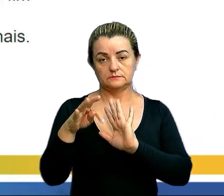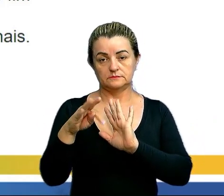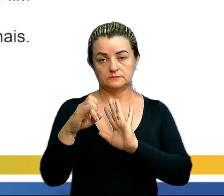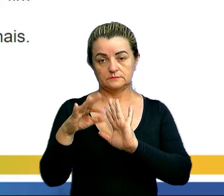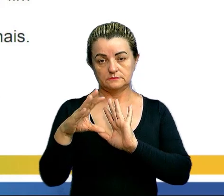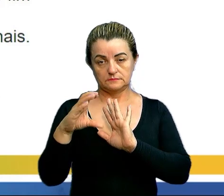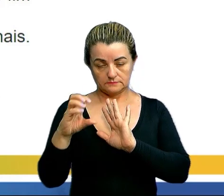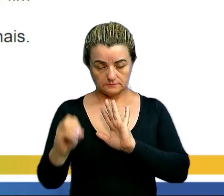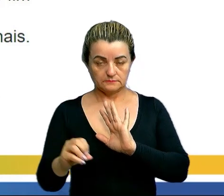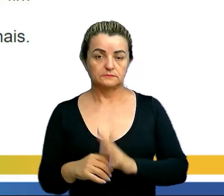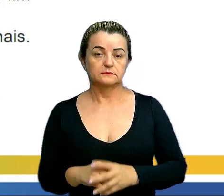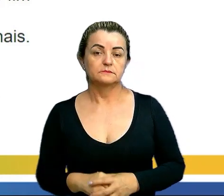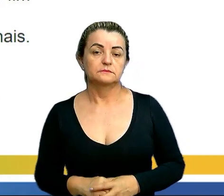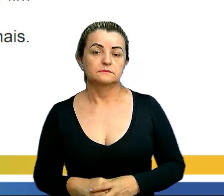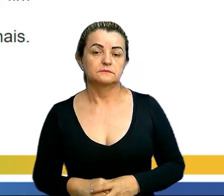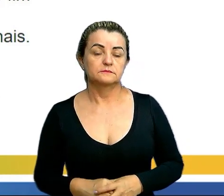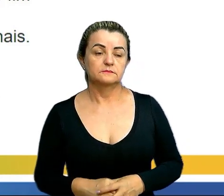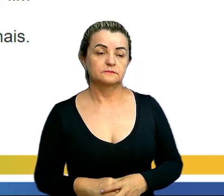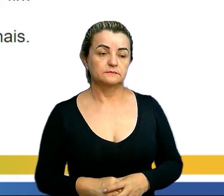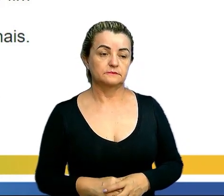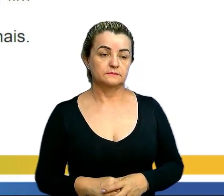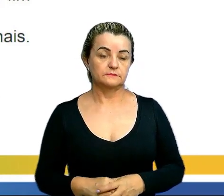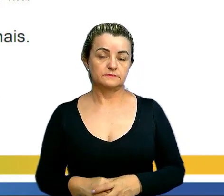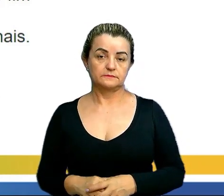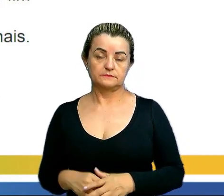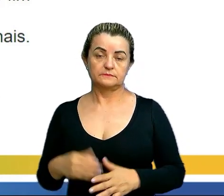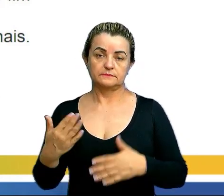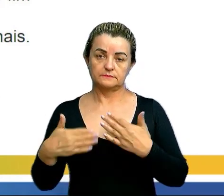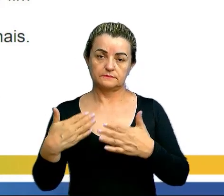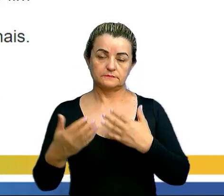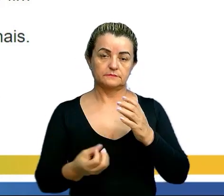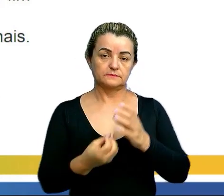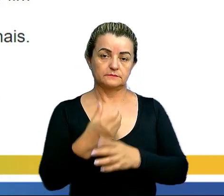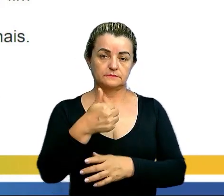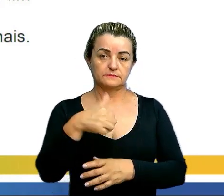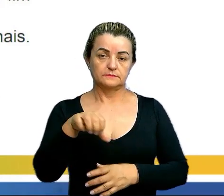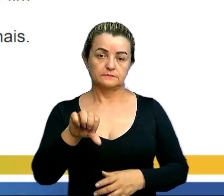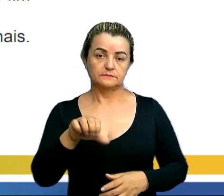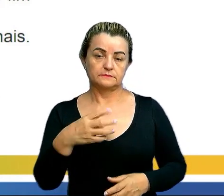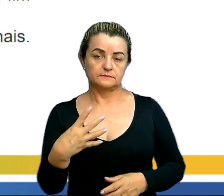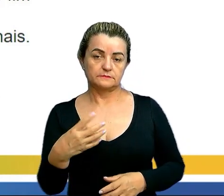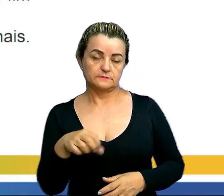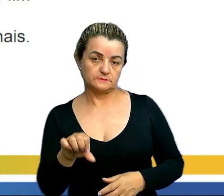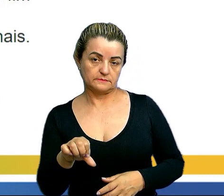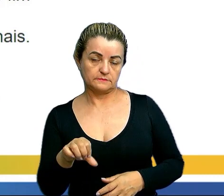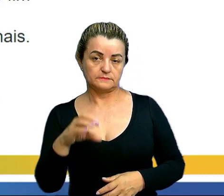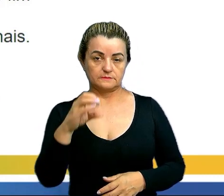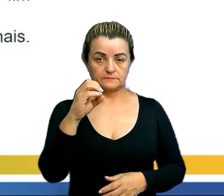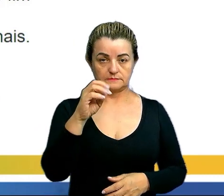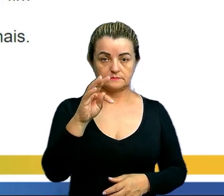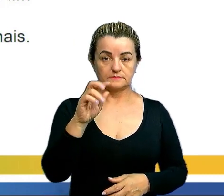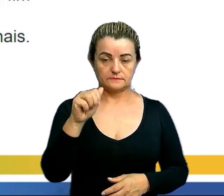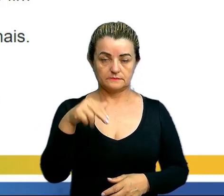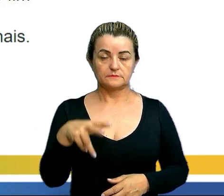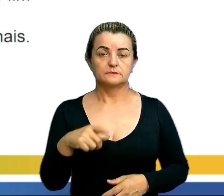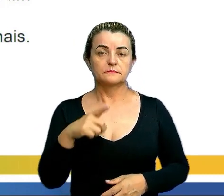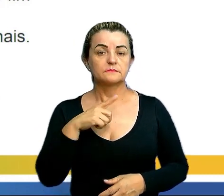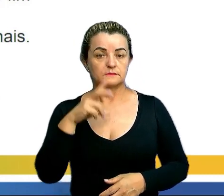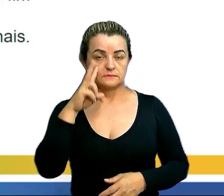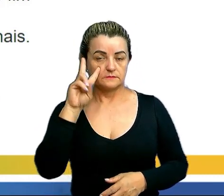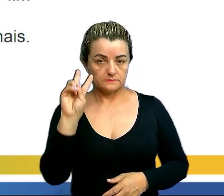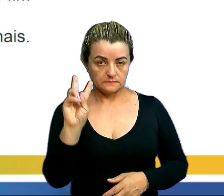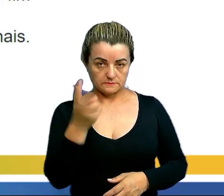motivador. Vamos à leitura. Desde a sua criação em 49, a OTAN tem